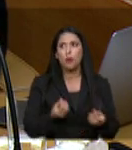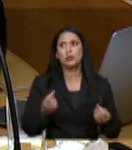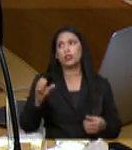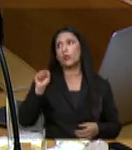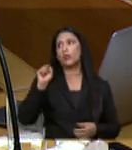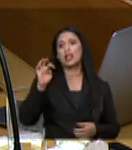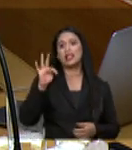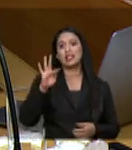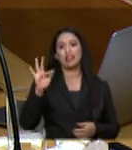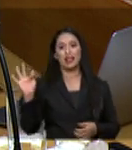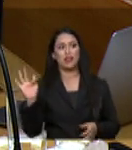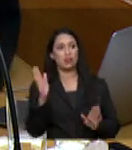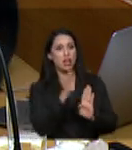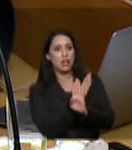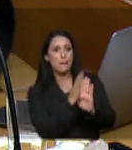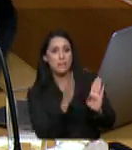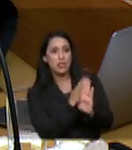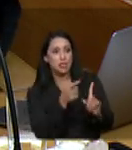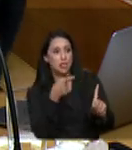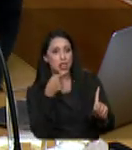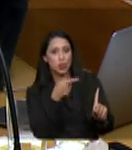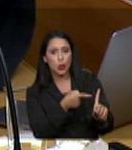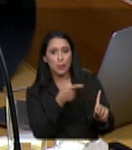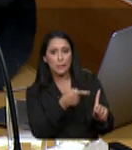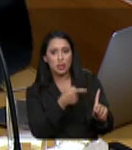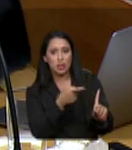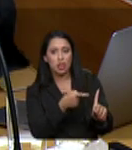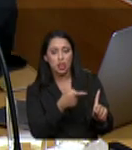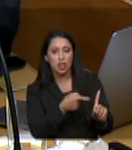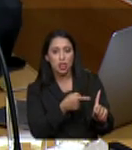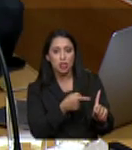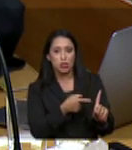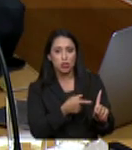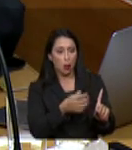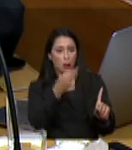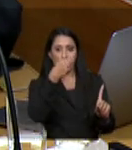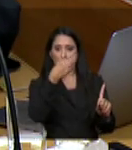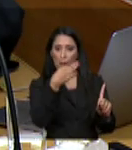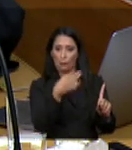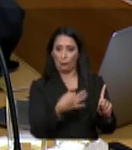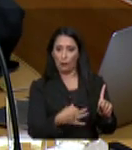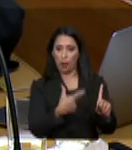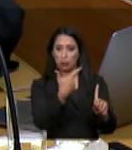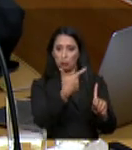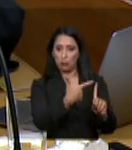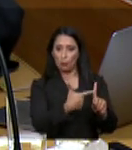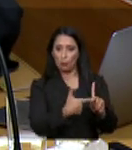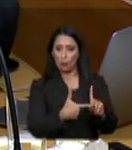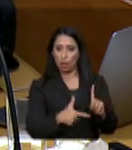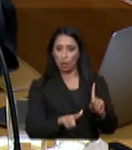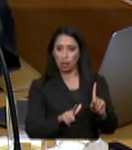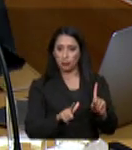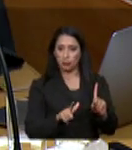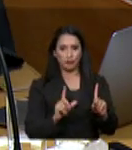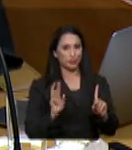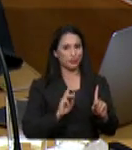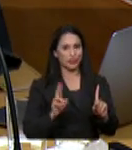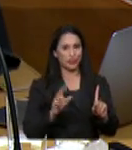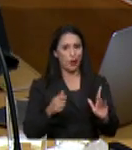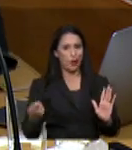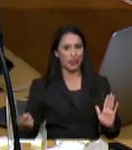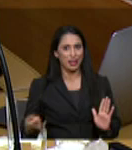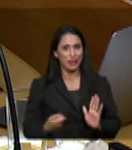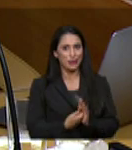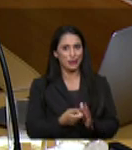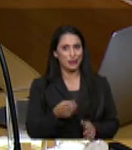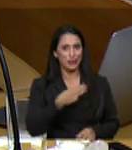Supremo estivesse perseguindo uma pessoa de Conduta ilibada até os dias de hoje mas a